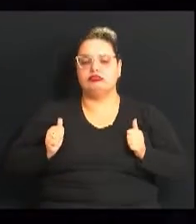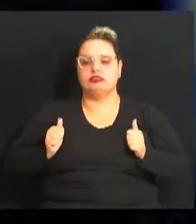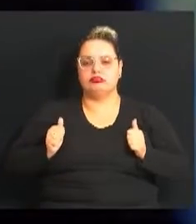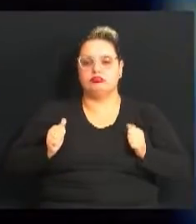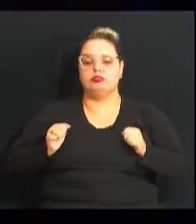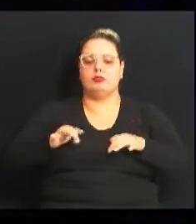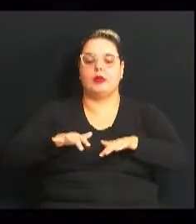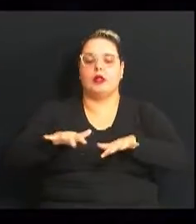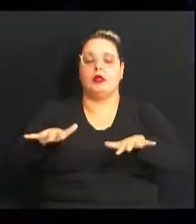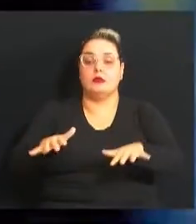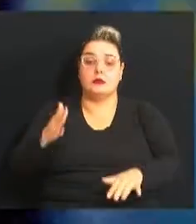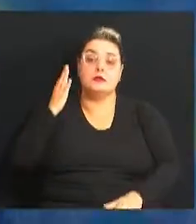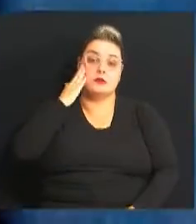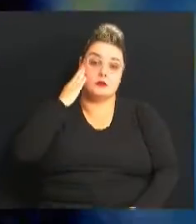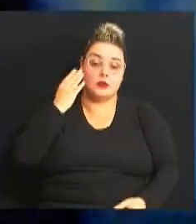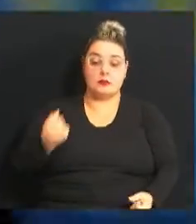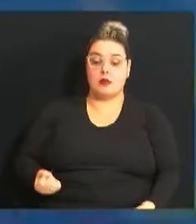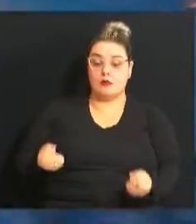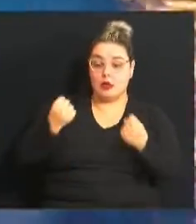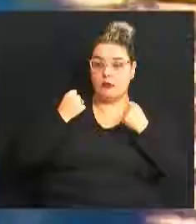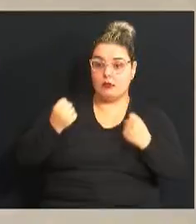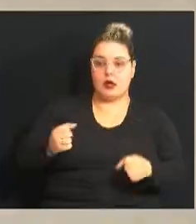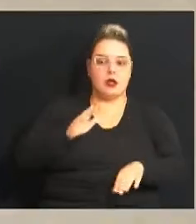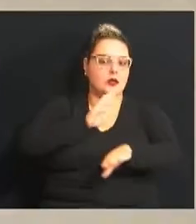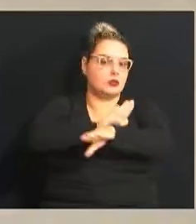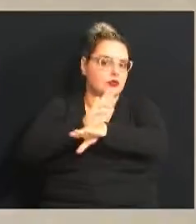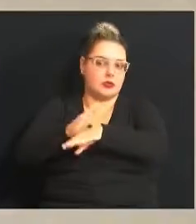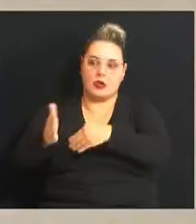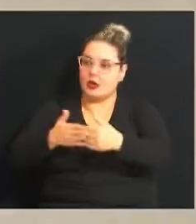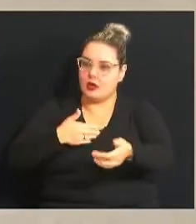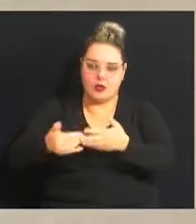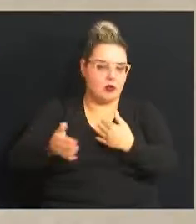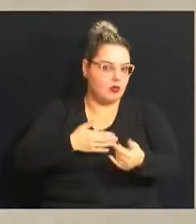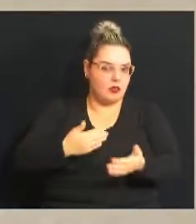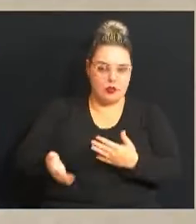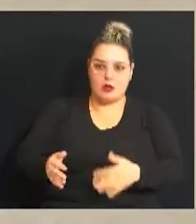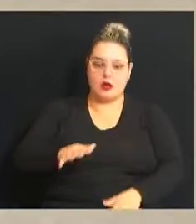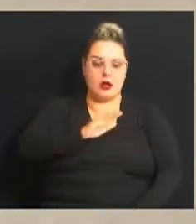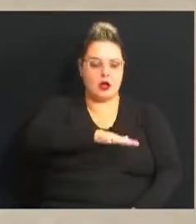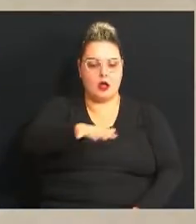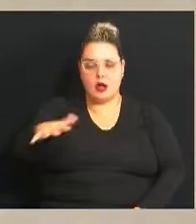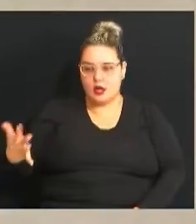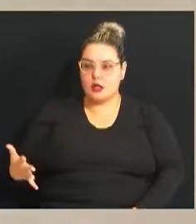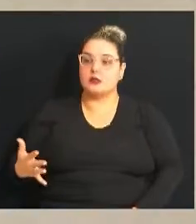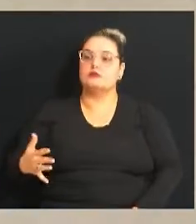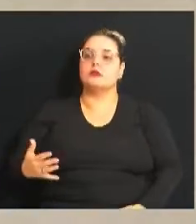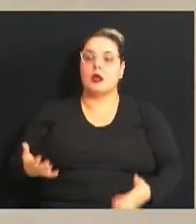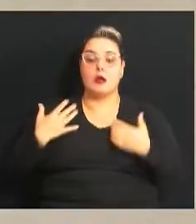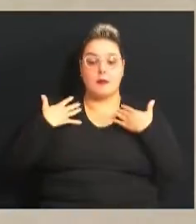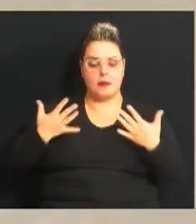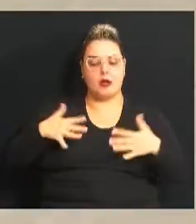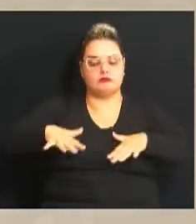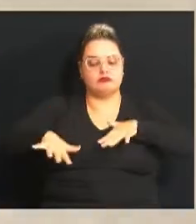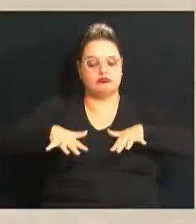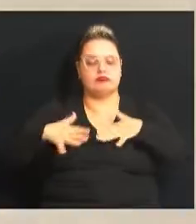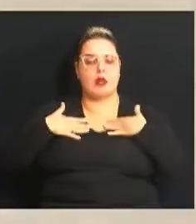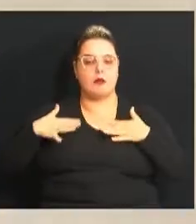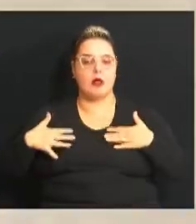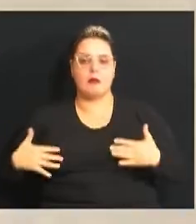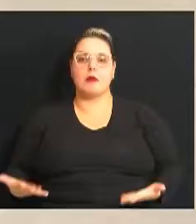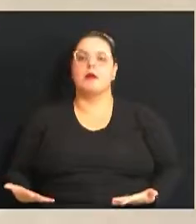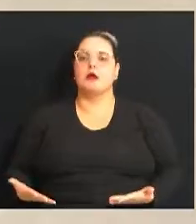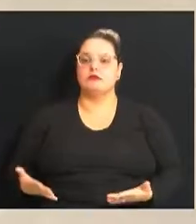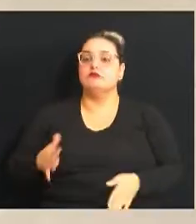gente sabe que o esporte ajuda em qualquer vertente e mexer o corpo faz bem para a saúde. Secretário, nós vamos entrar então na 6ª